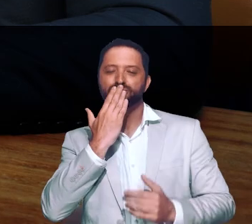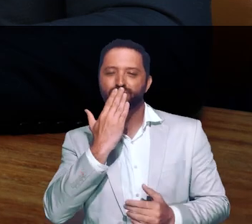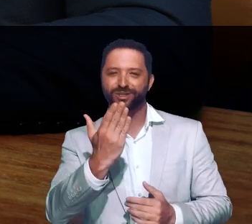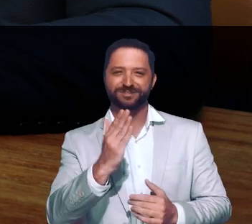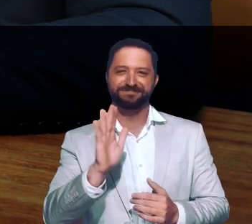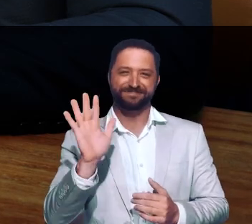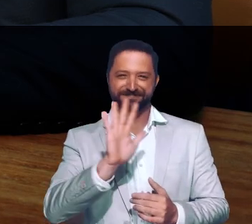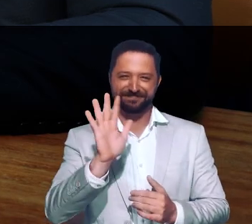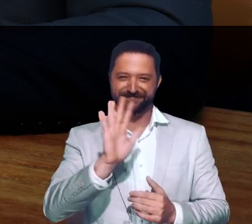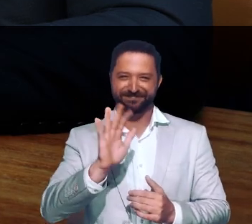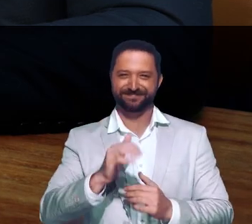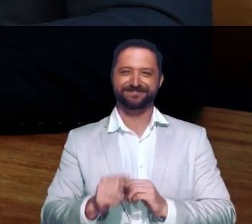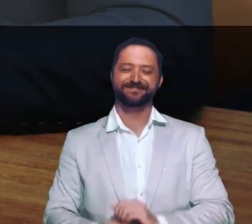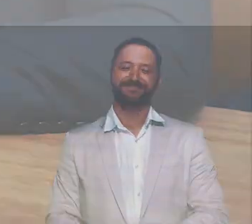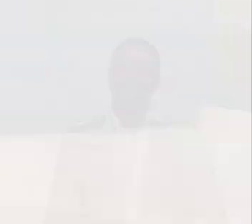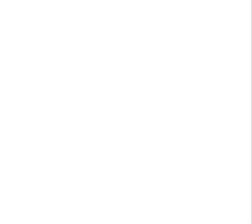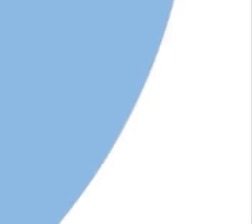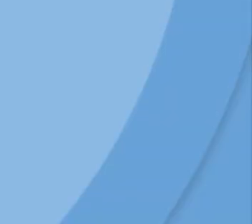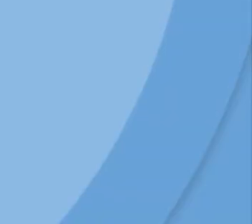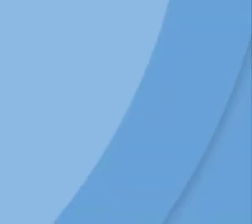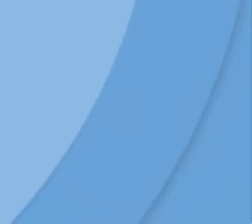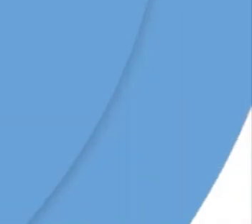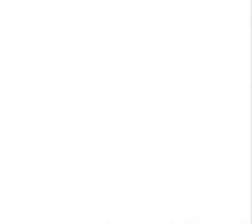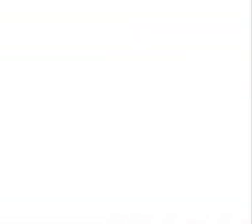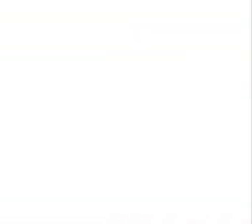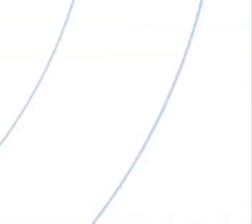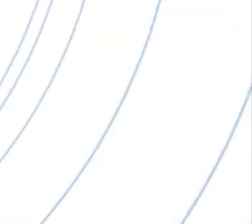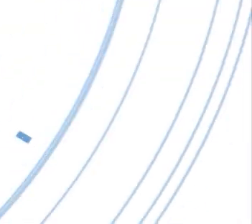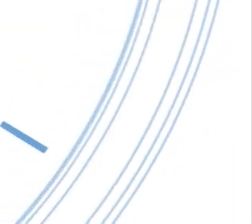grande e a gente espera vocês.